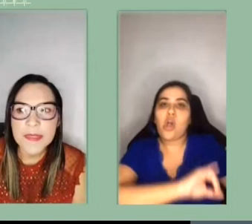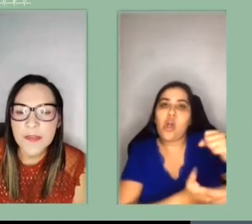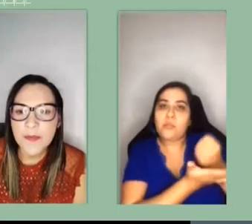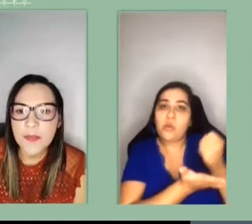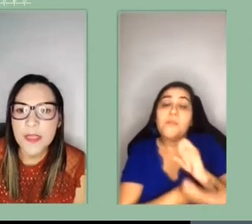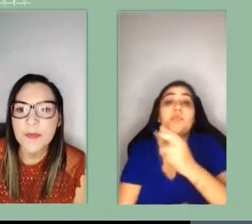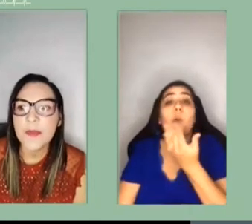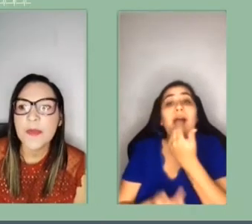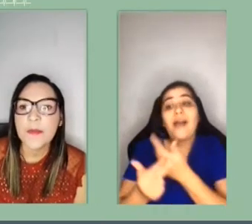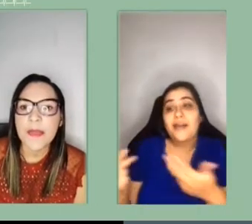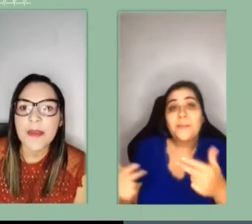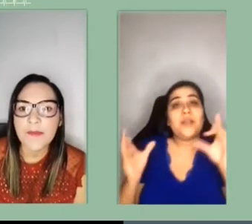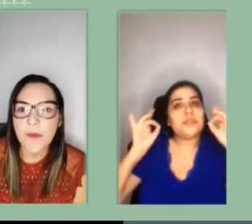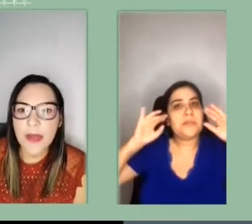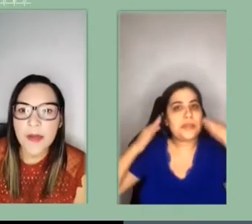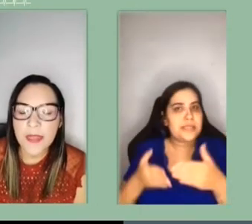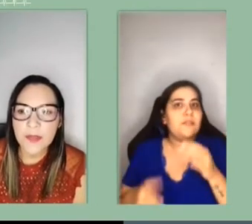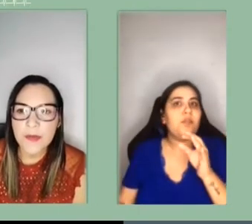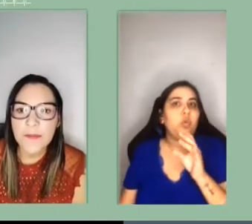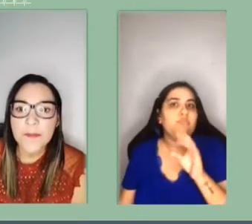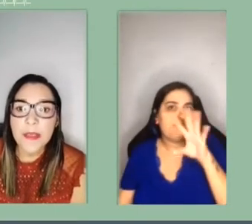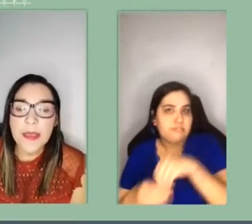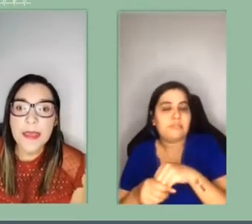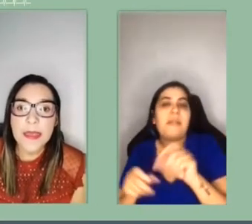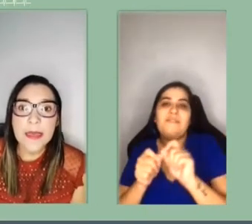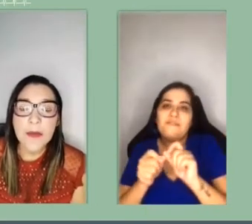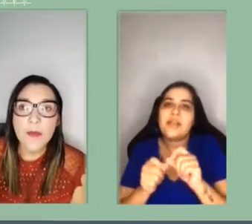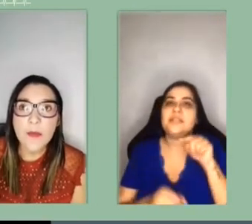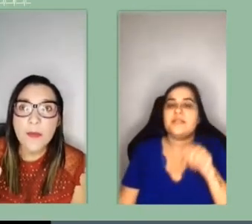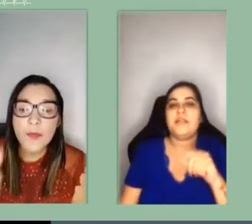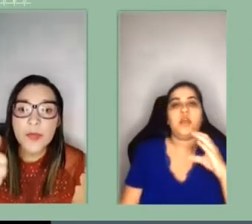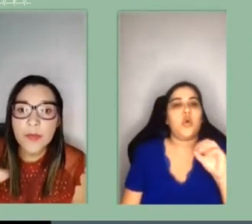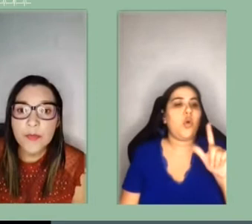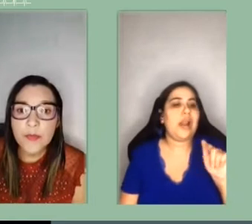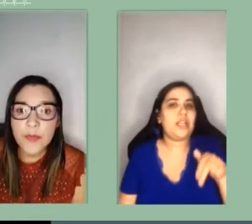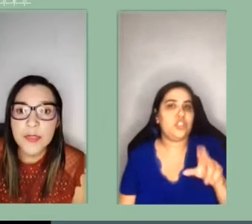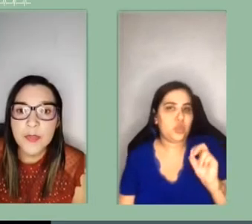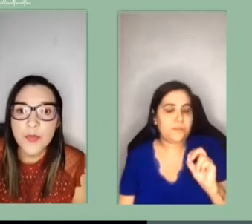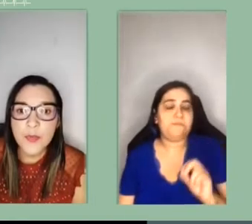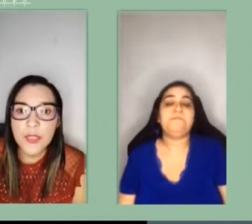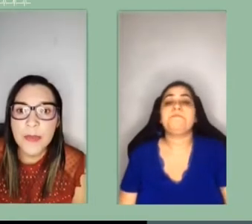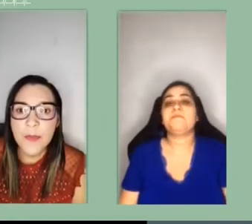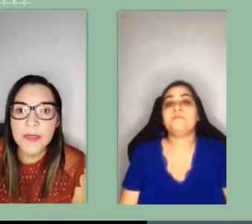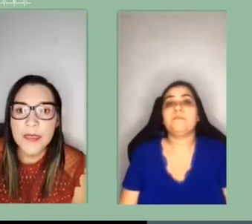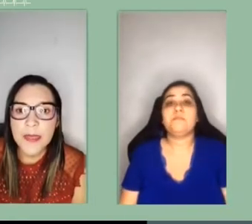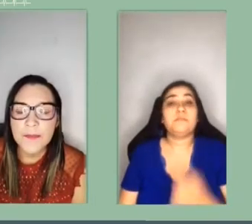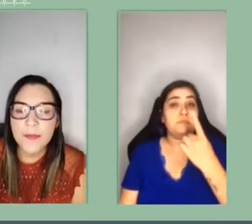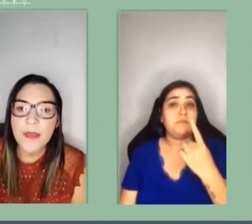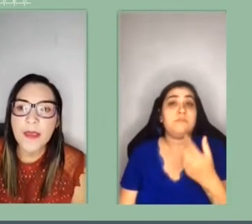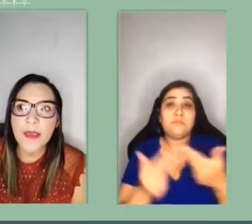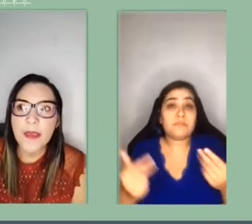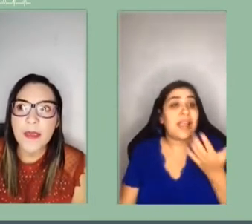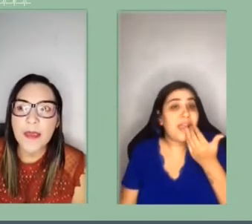são específicos mesmo para formar colágeno, né? Um dos consumos também pode